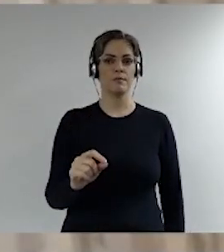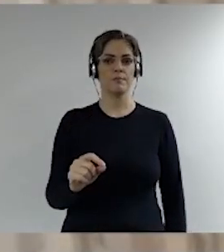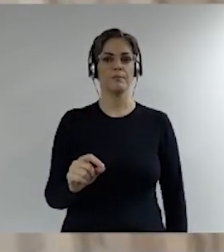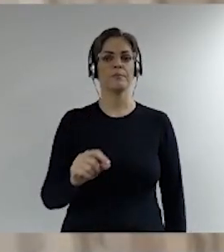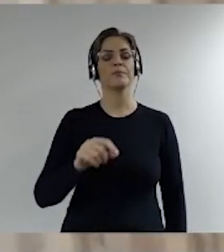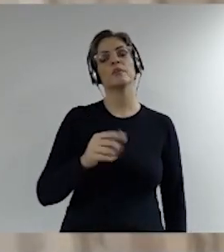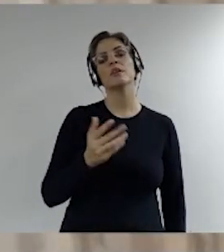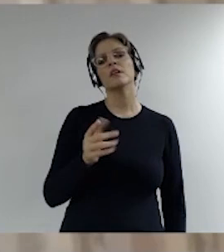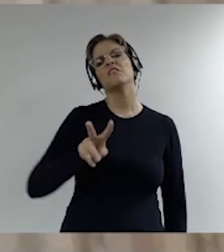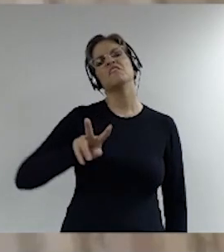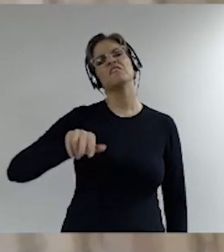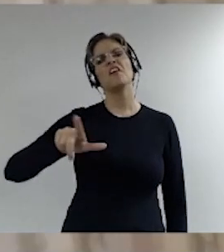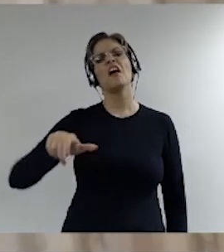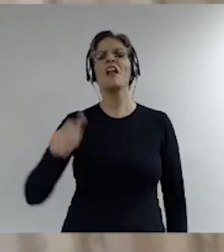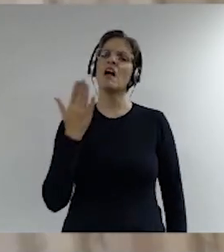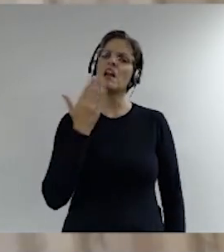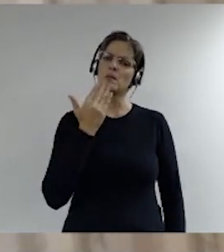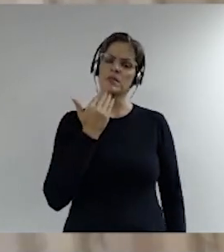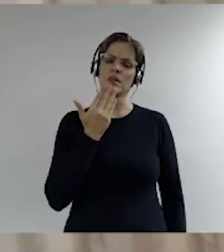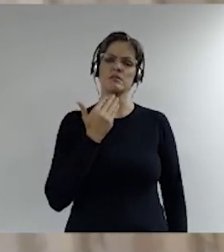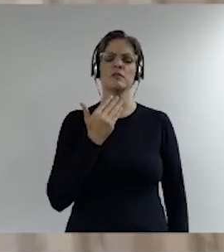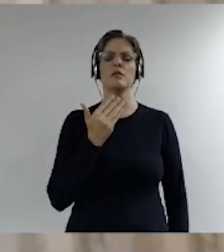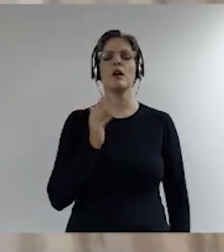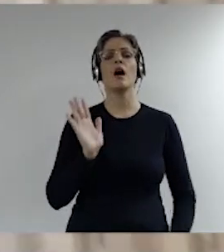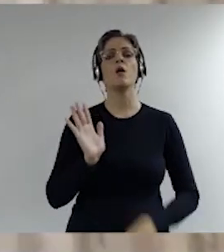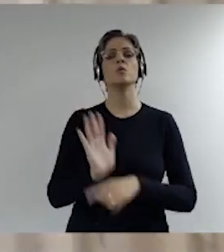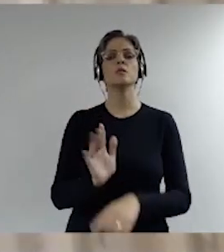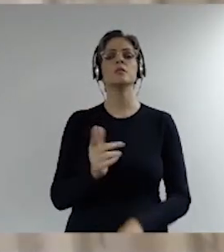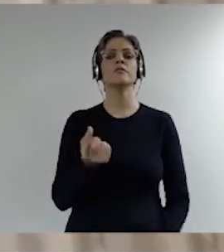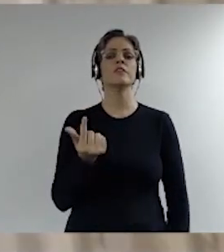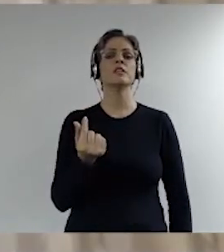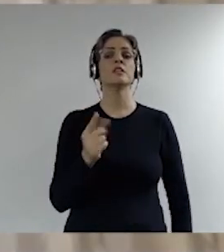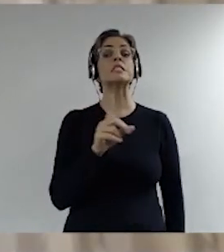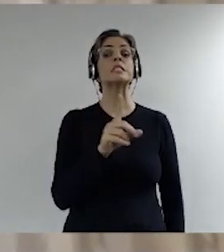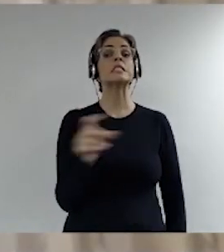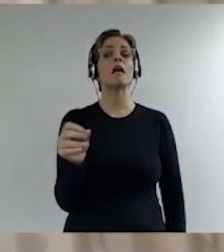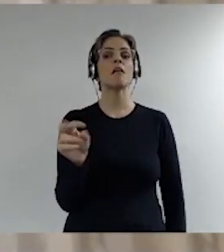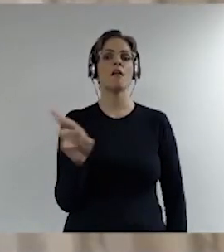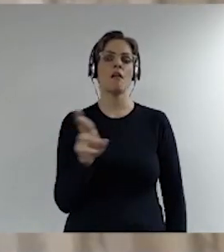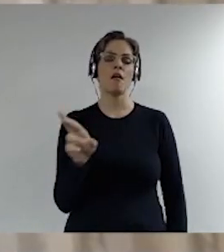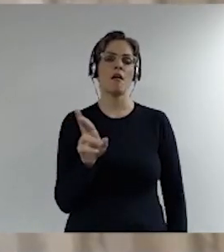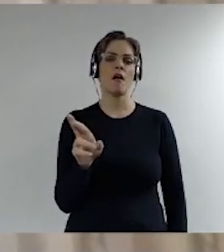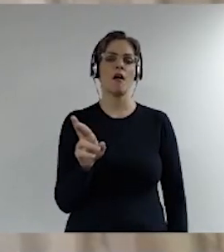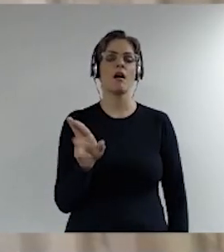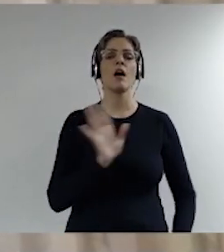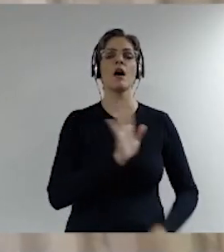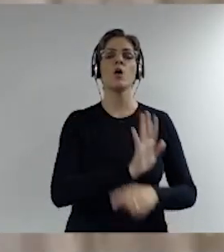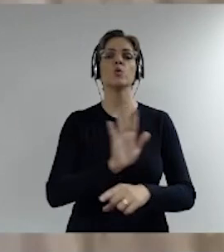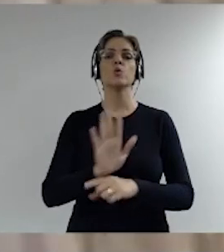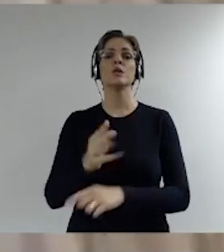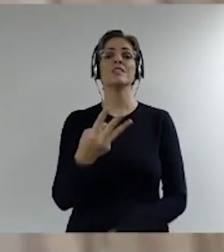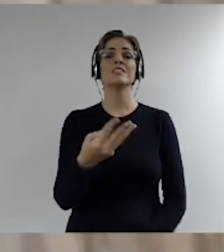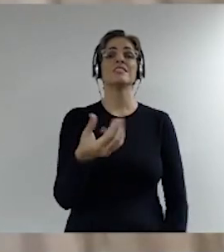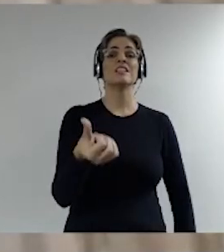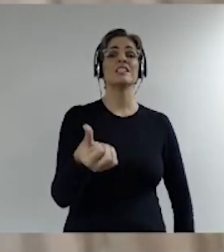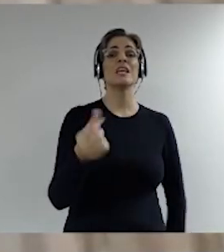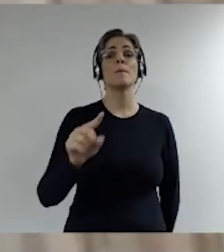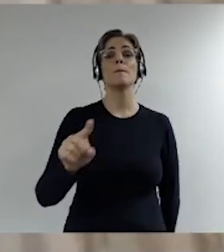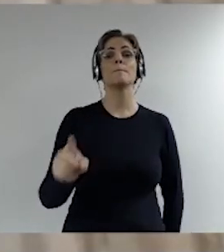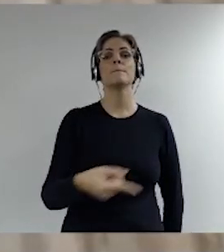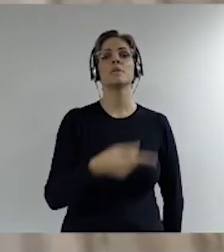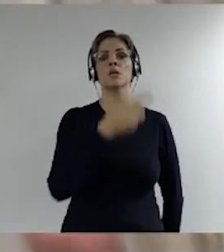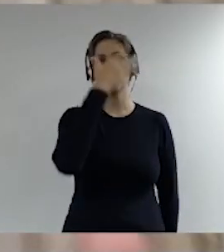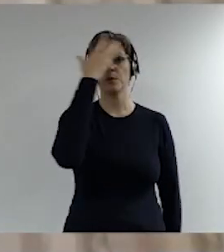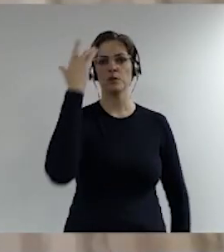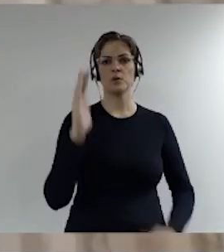Vale Alimentação, através de auxílio financeiro de R$100 para atender 36 mil pedidos. E